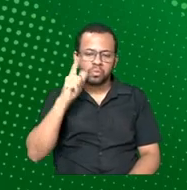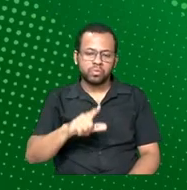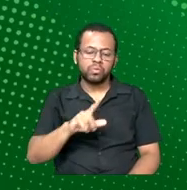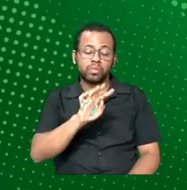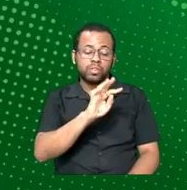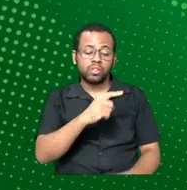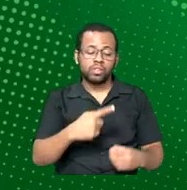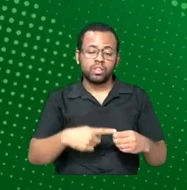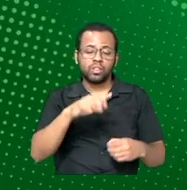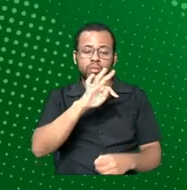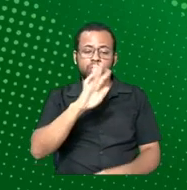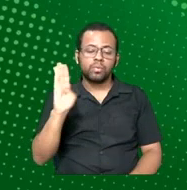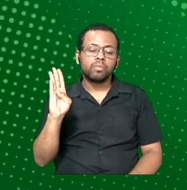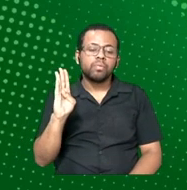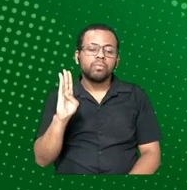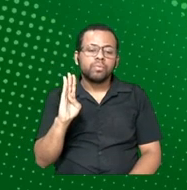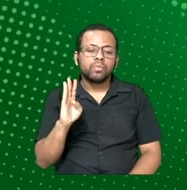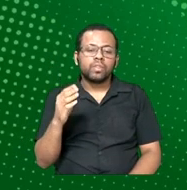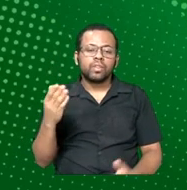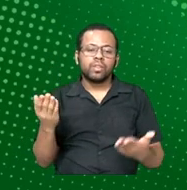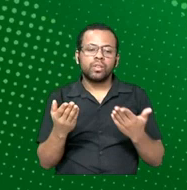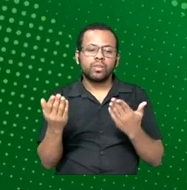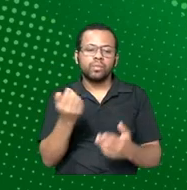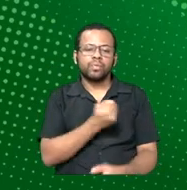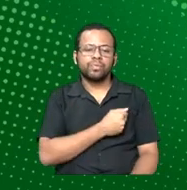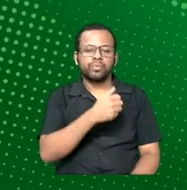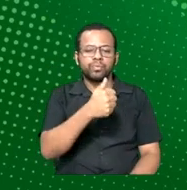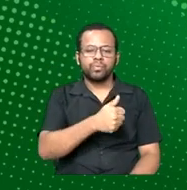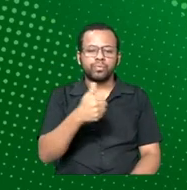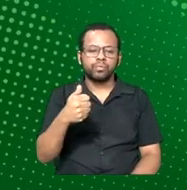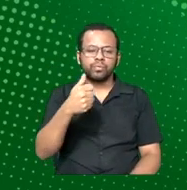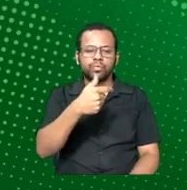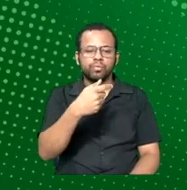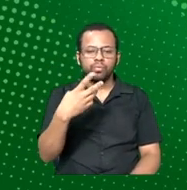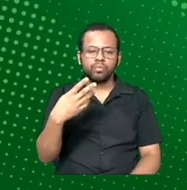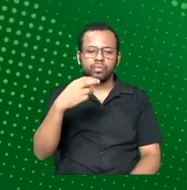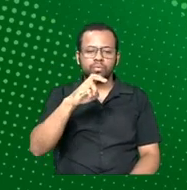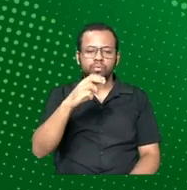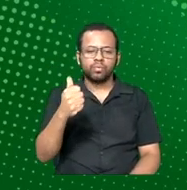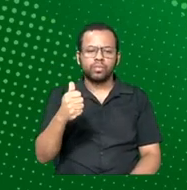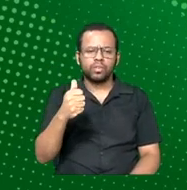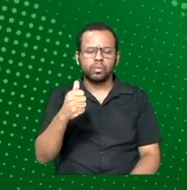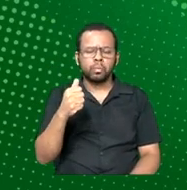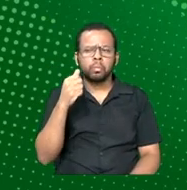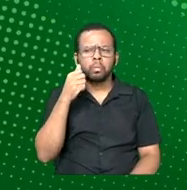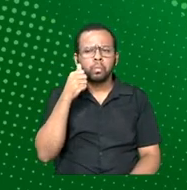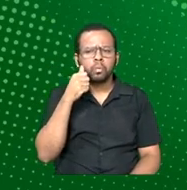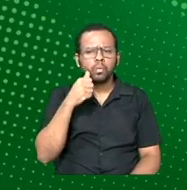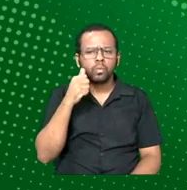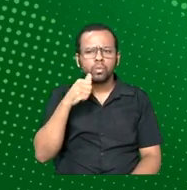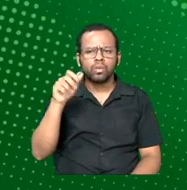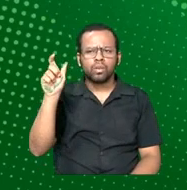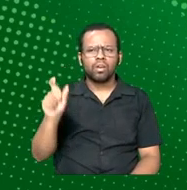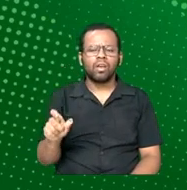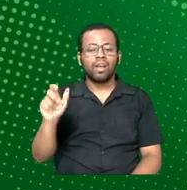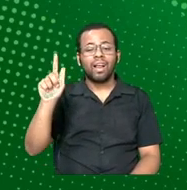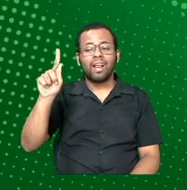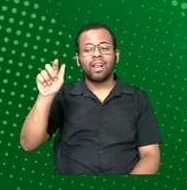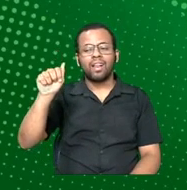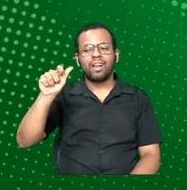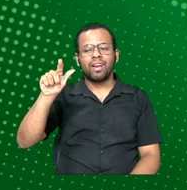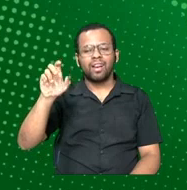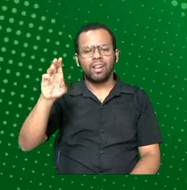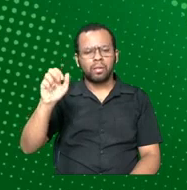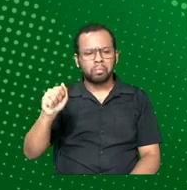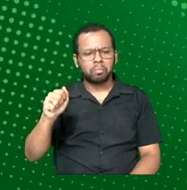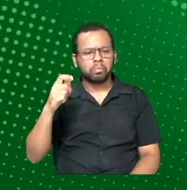Regional Pode ser aqui ó número um dois quatro cinco um a galega Santo Amaro é